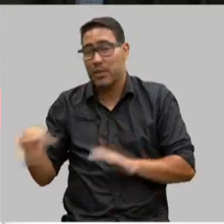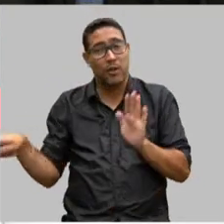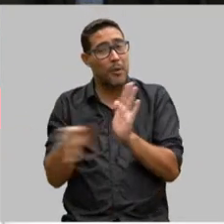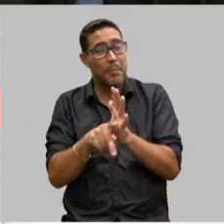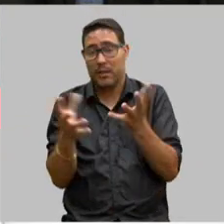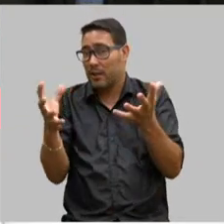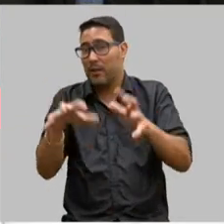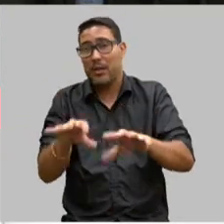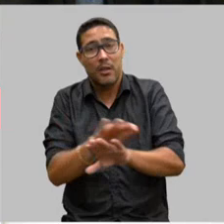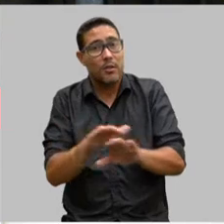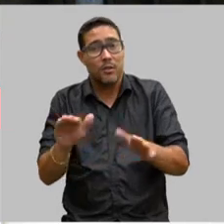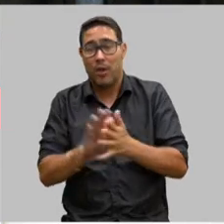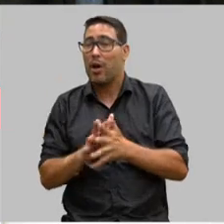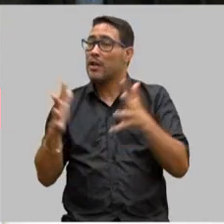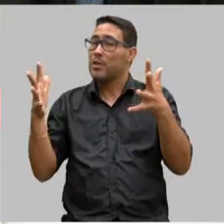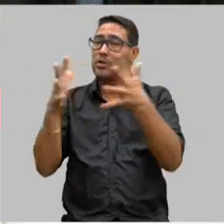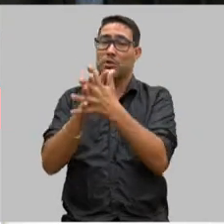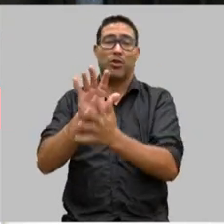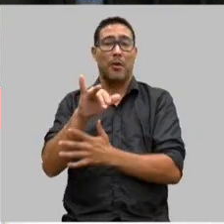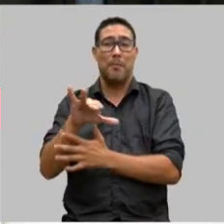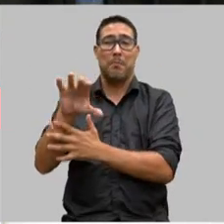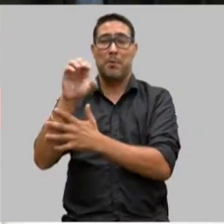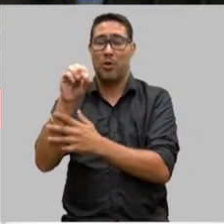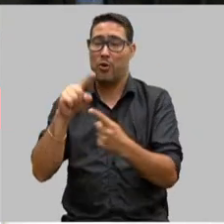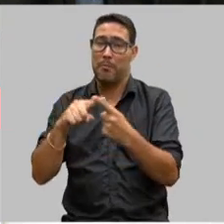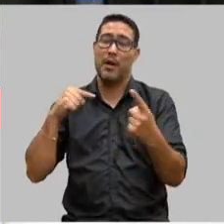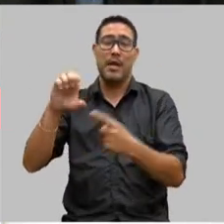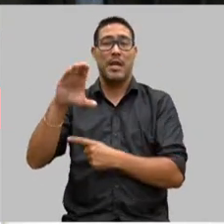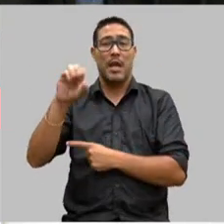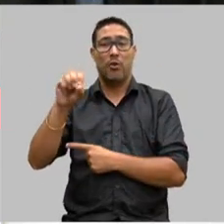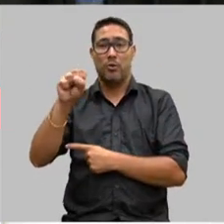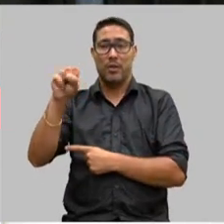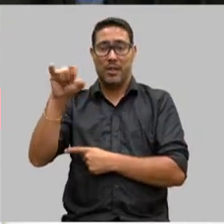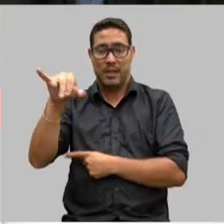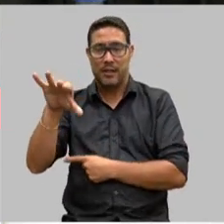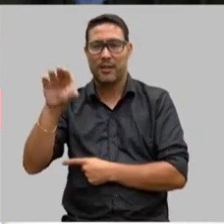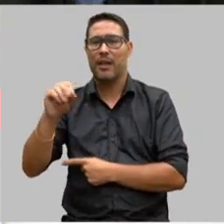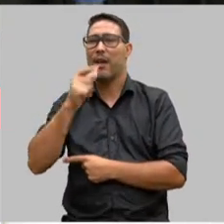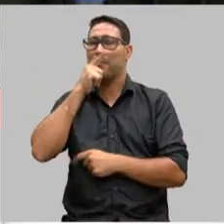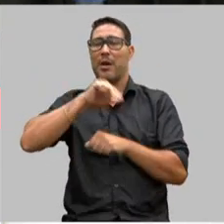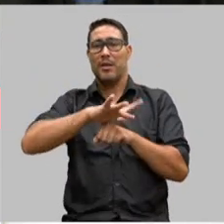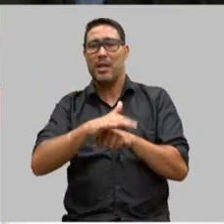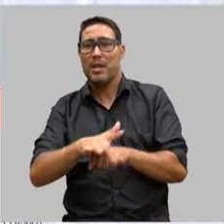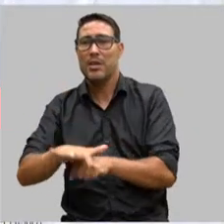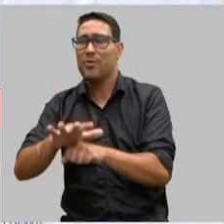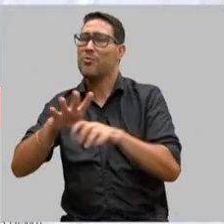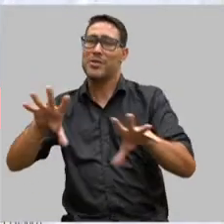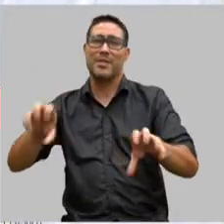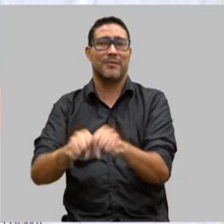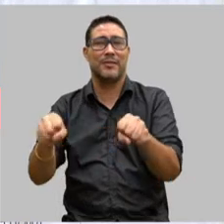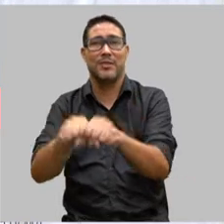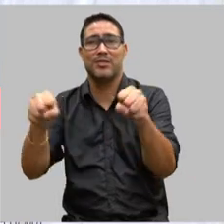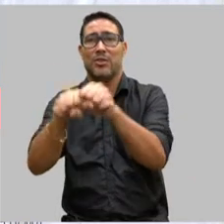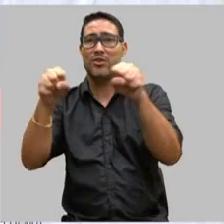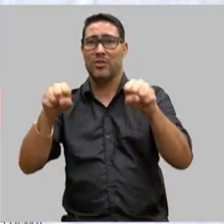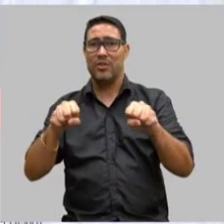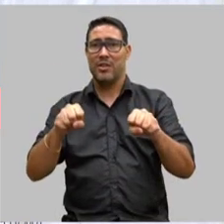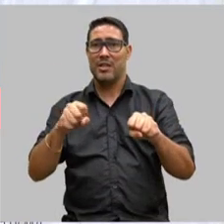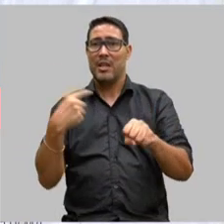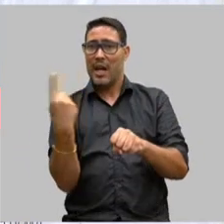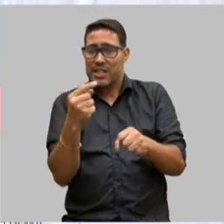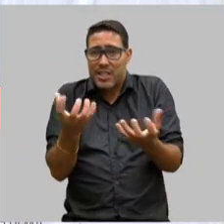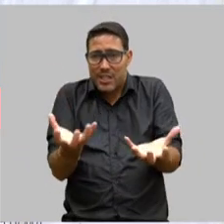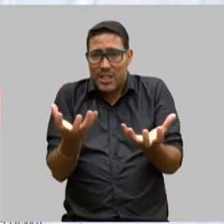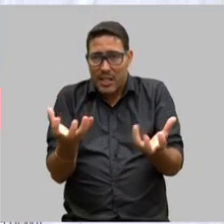destrói o bioma, destrói o ecossistema, destrói rio e quer que tudo funcione.